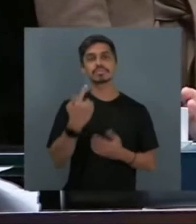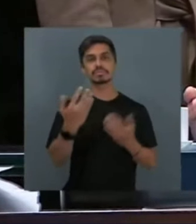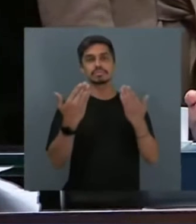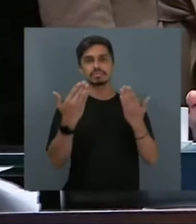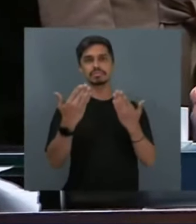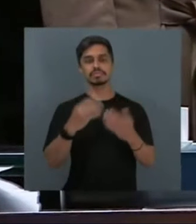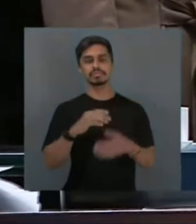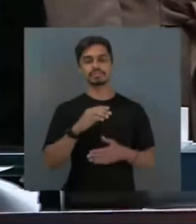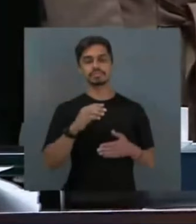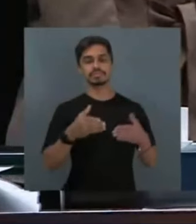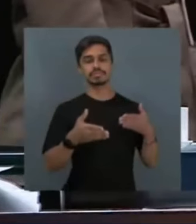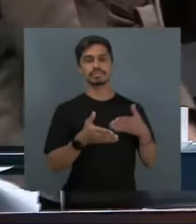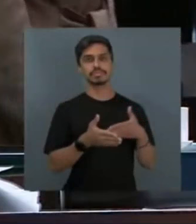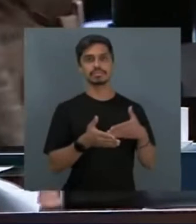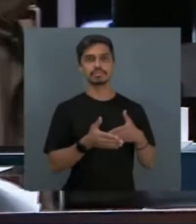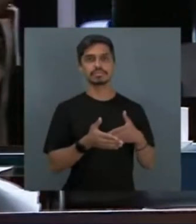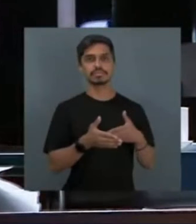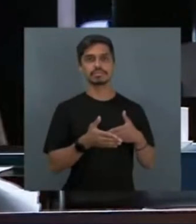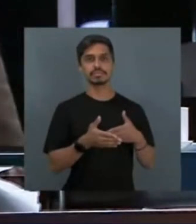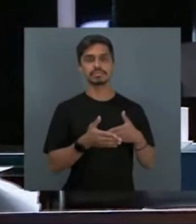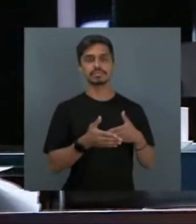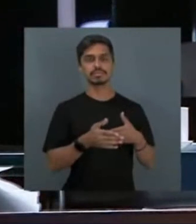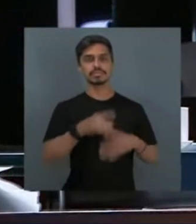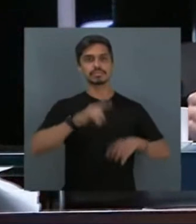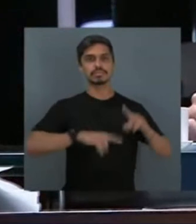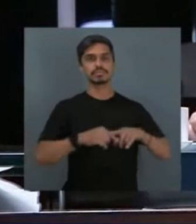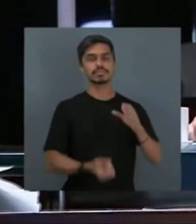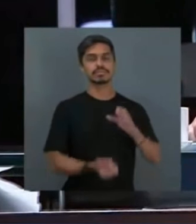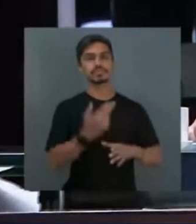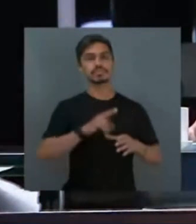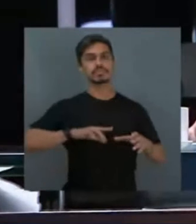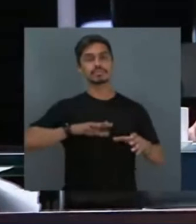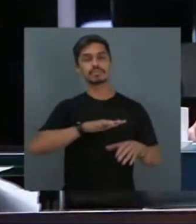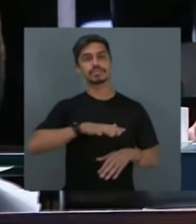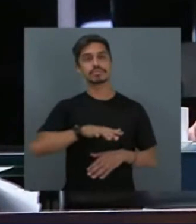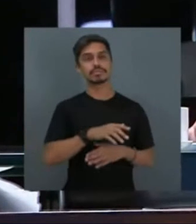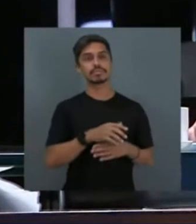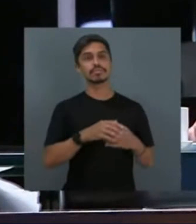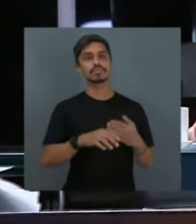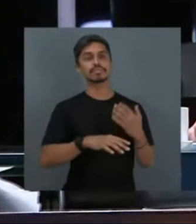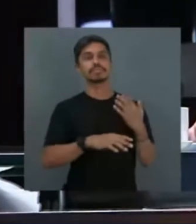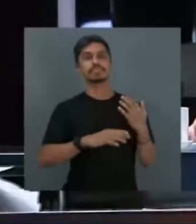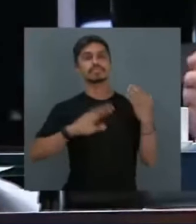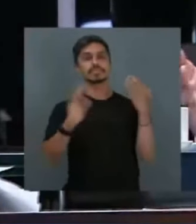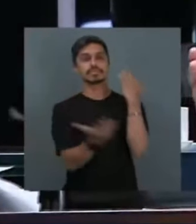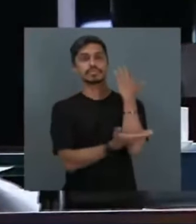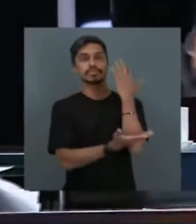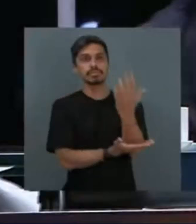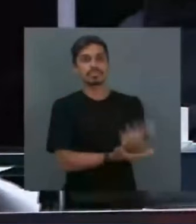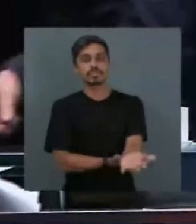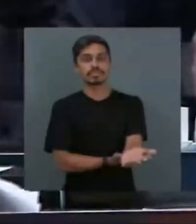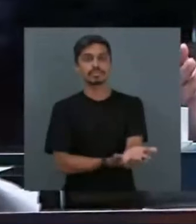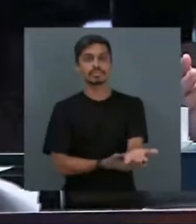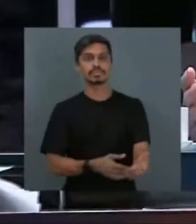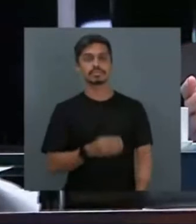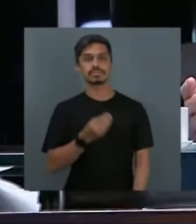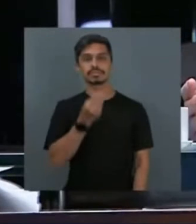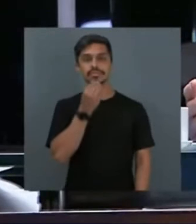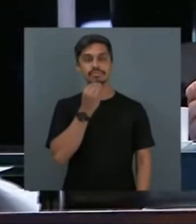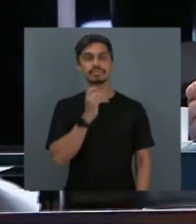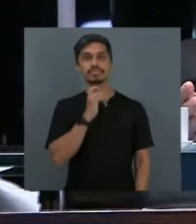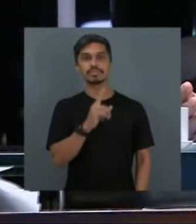chancela de produtos produzidos a partir de áreas de desmatamento e obviamente que ninguém aqui vai